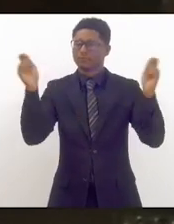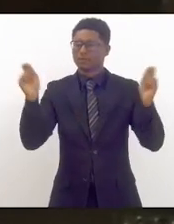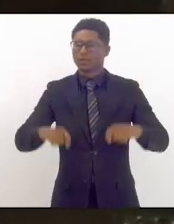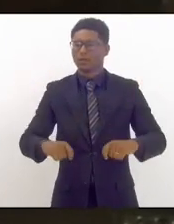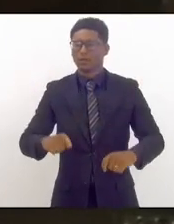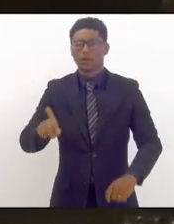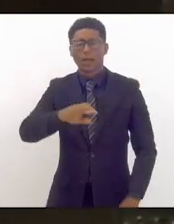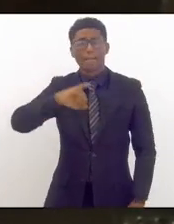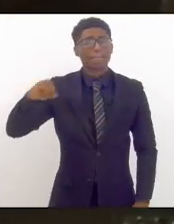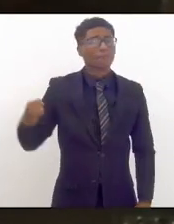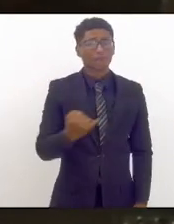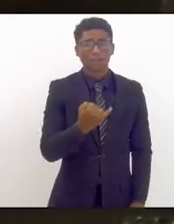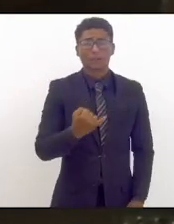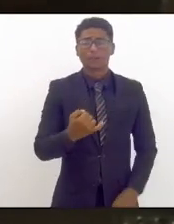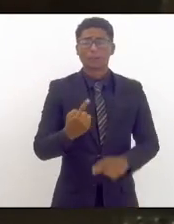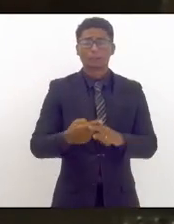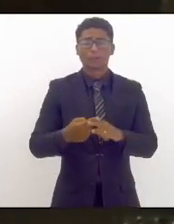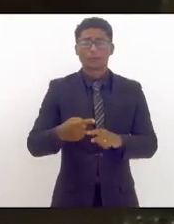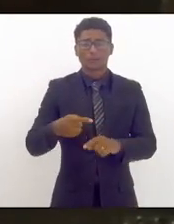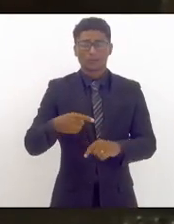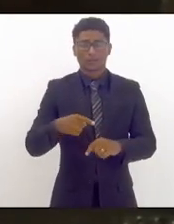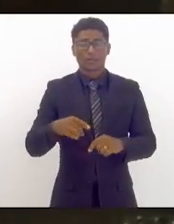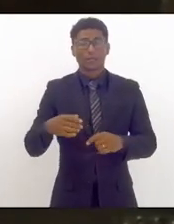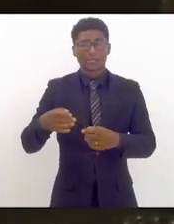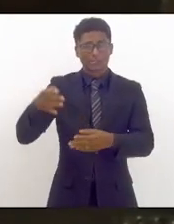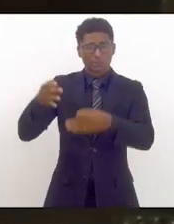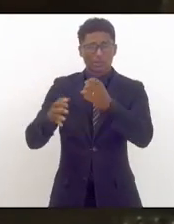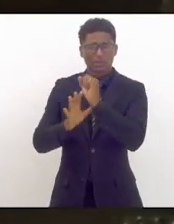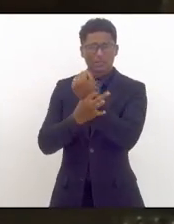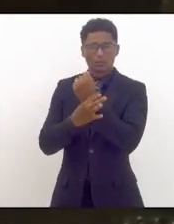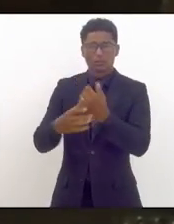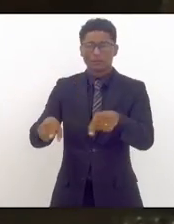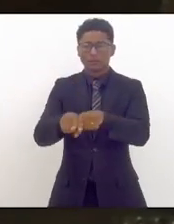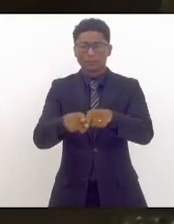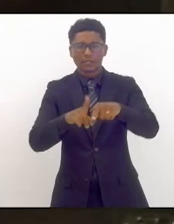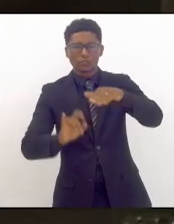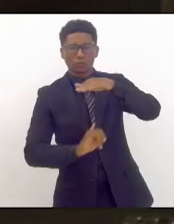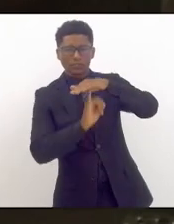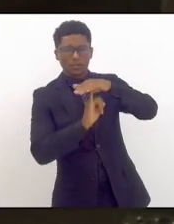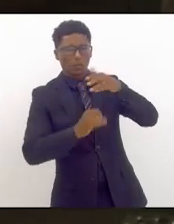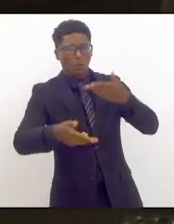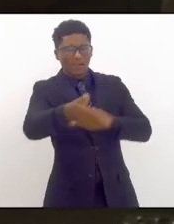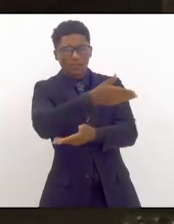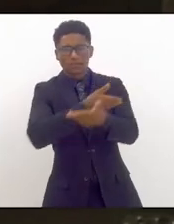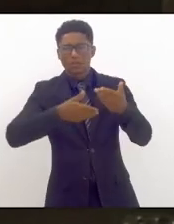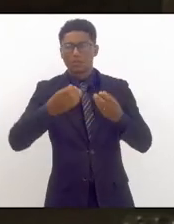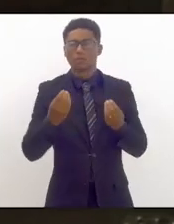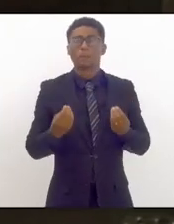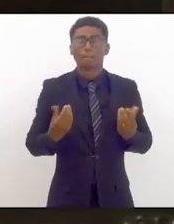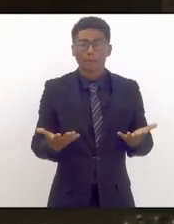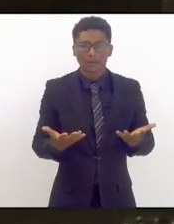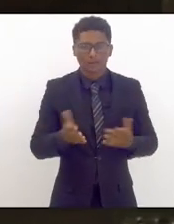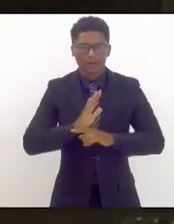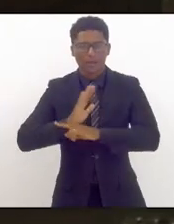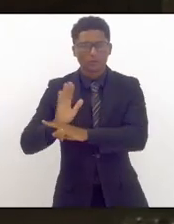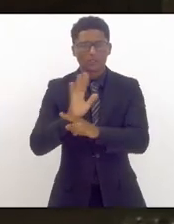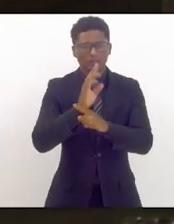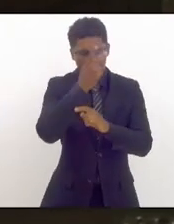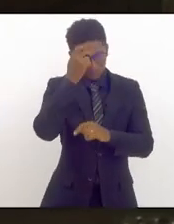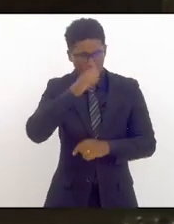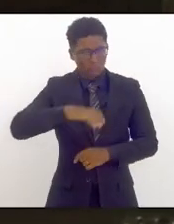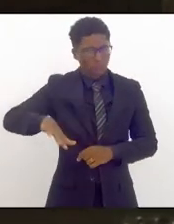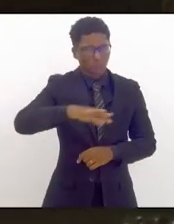de estabilidade, segurança jurídica, cooperação institucional para fazer ainda mais por quem precisa pelo Rio de